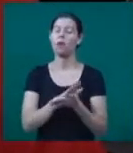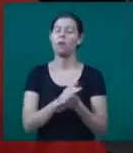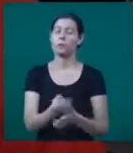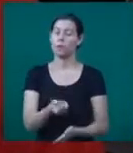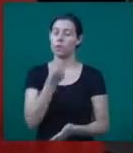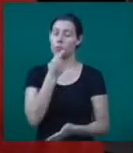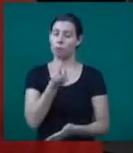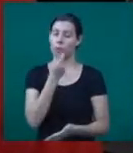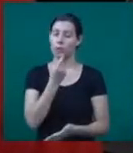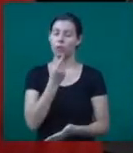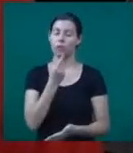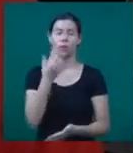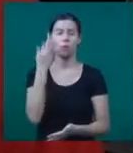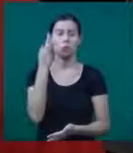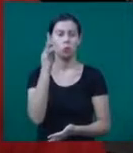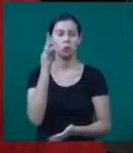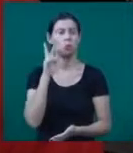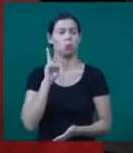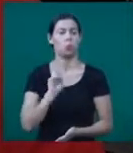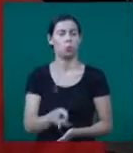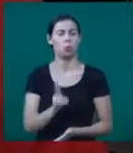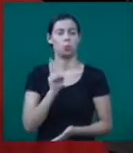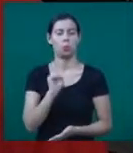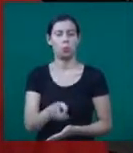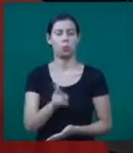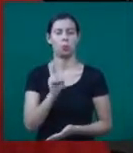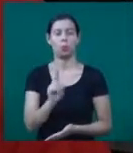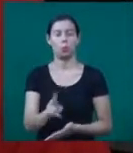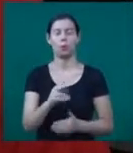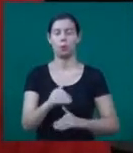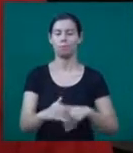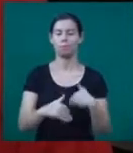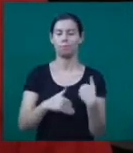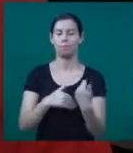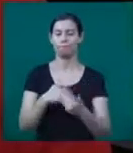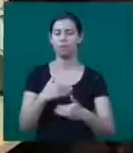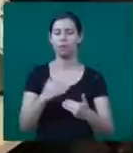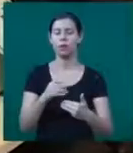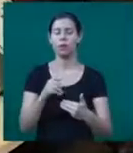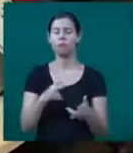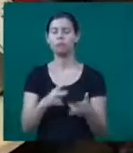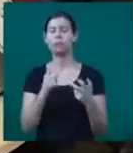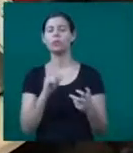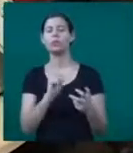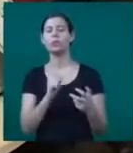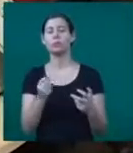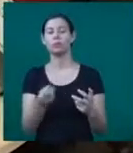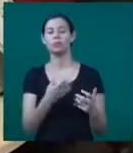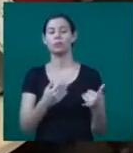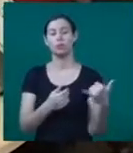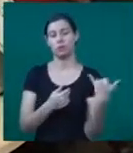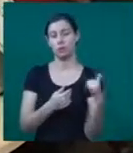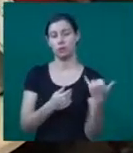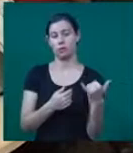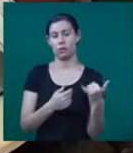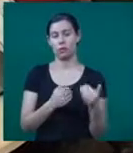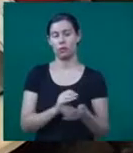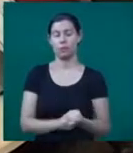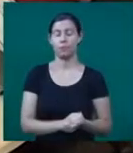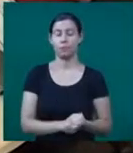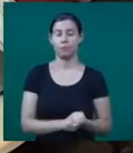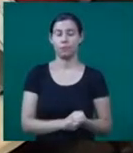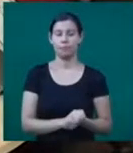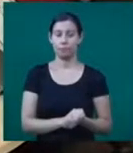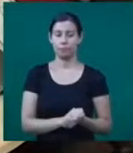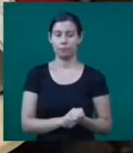não passavam a dor de forma alguma. Aí, bem, o fato novo era o celular. Em 2009, desenvolveu uma solução